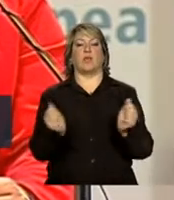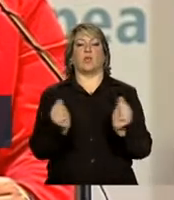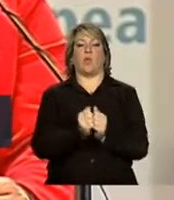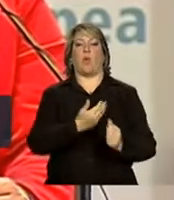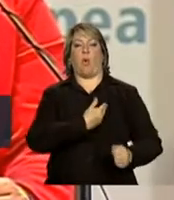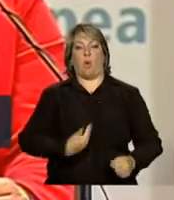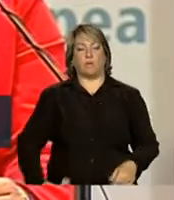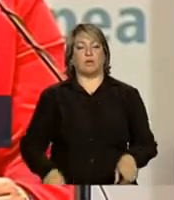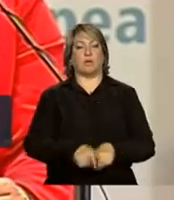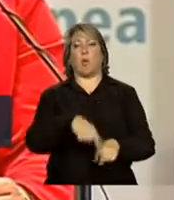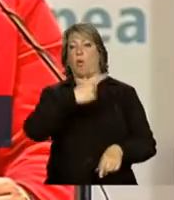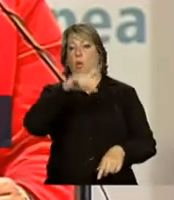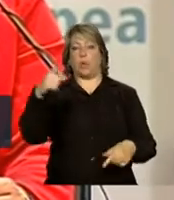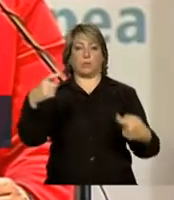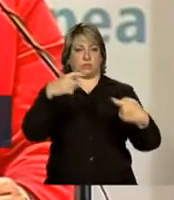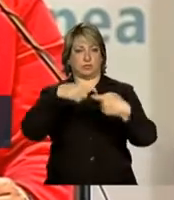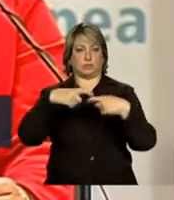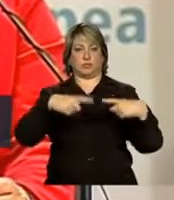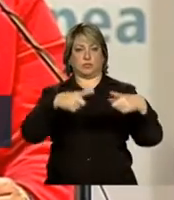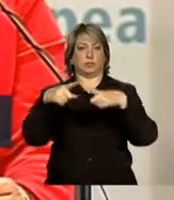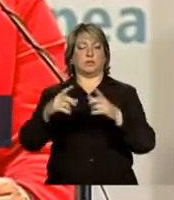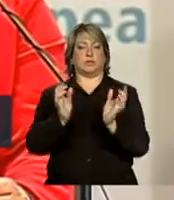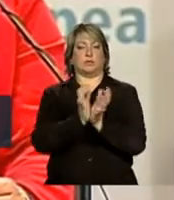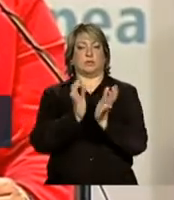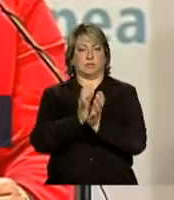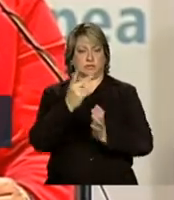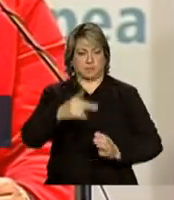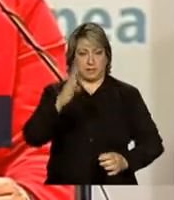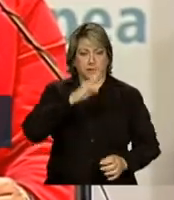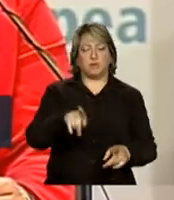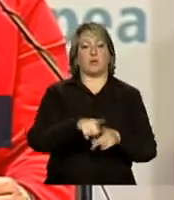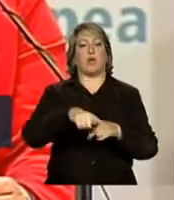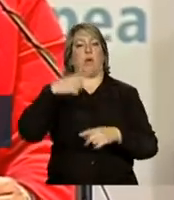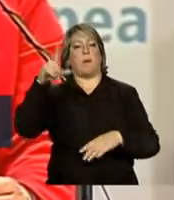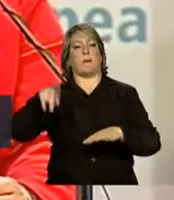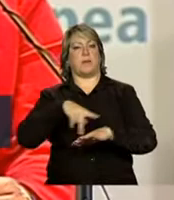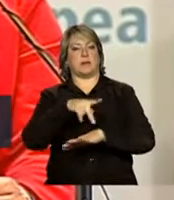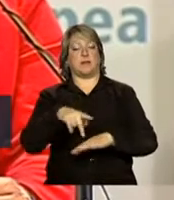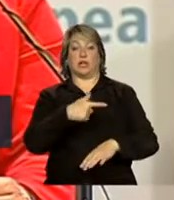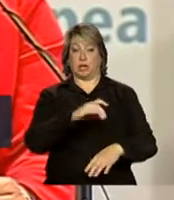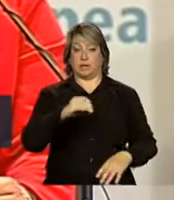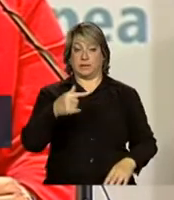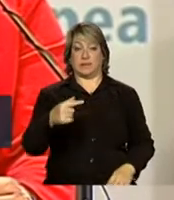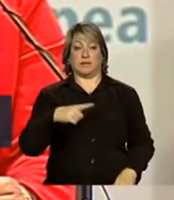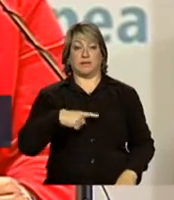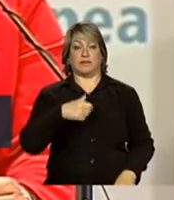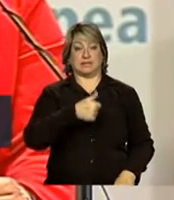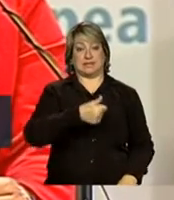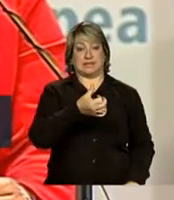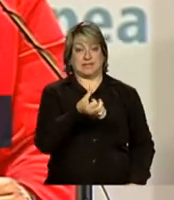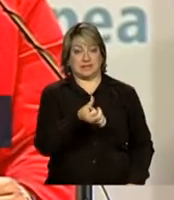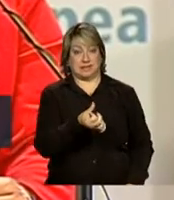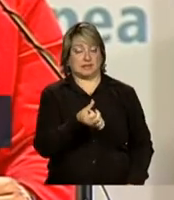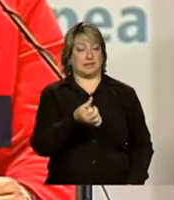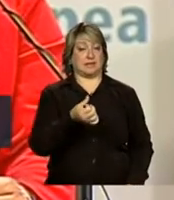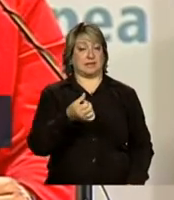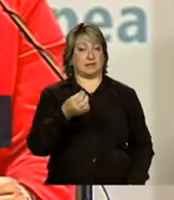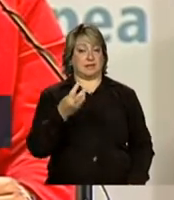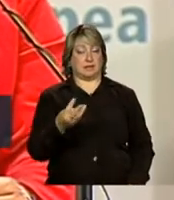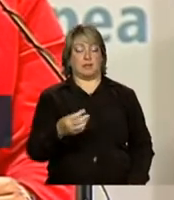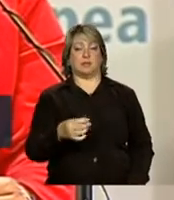e outras instituições nacionais e estrangeiras, sendo que em 2007 tivemos 173